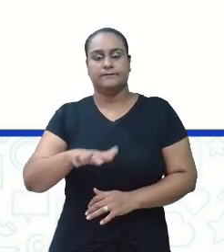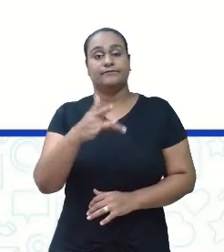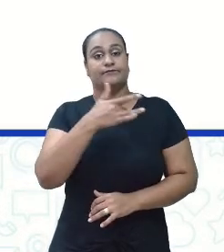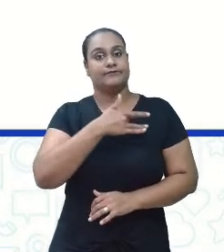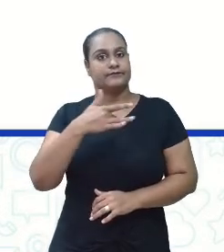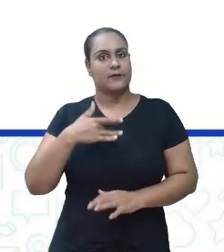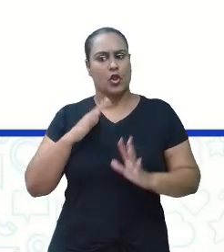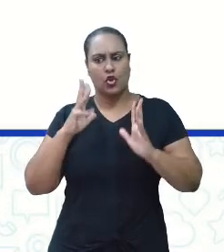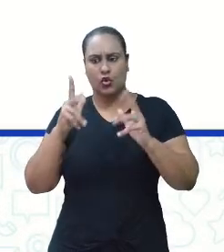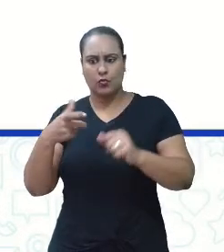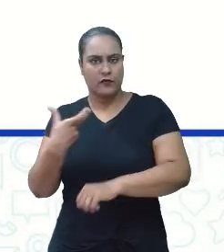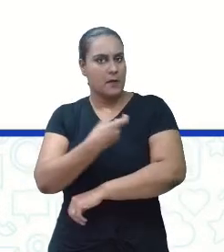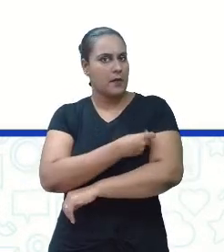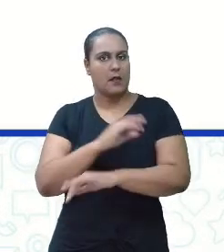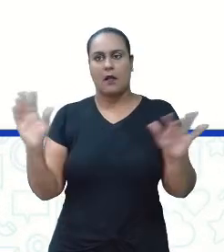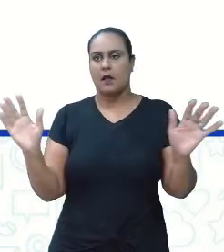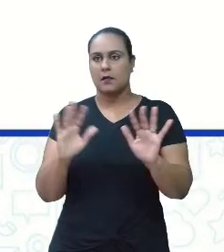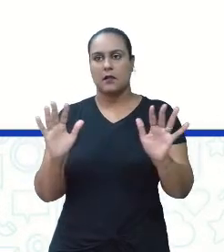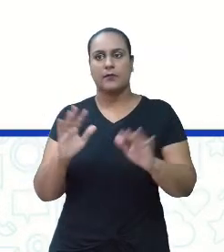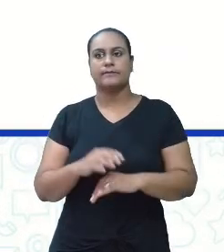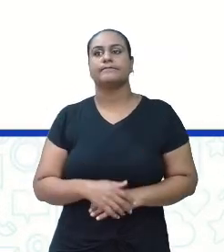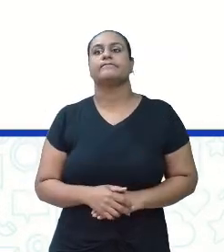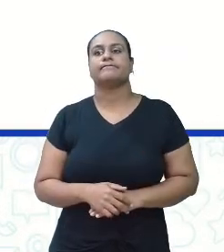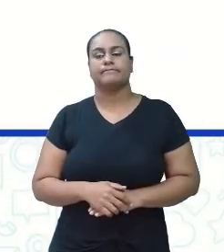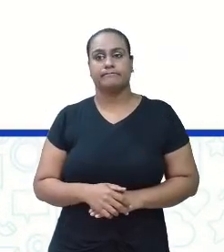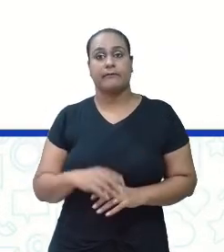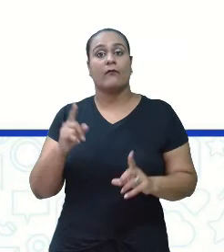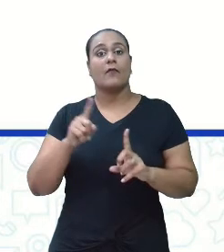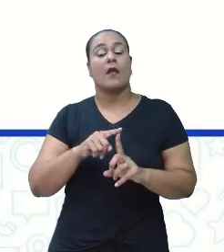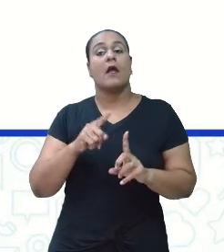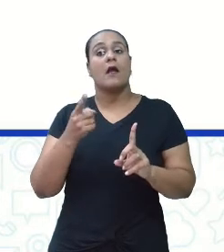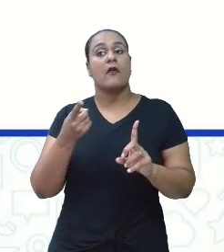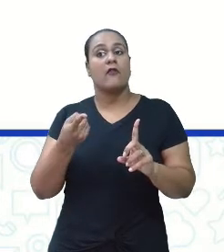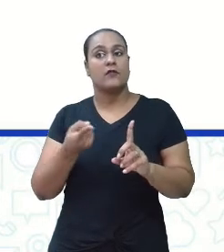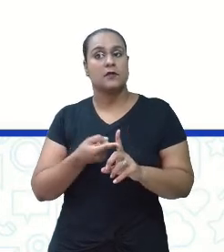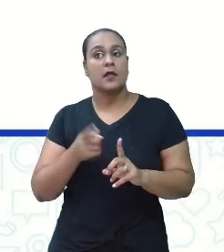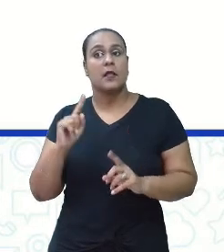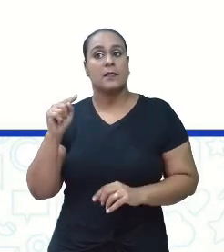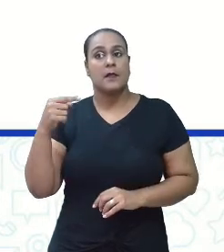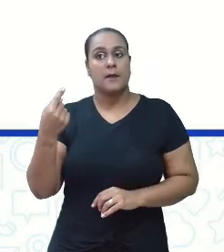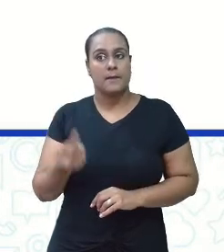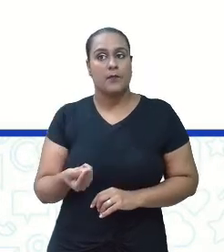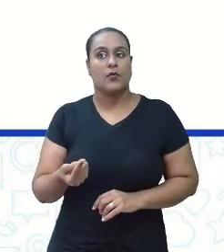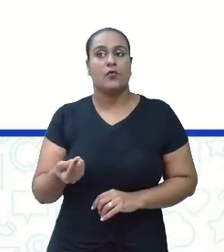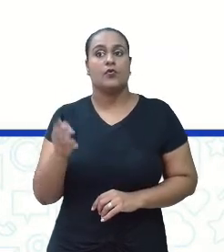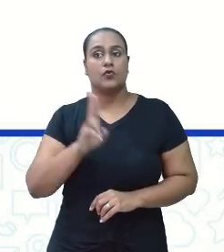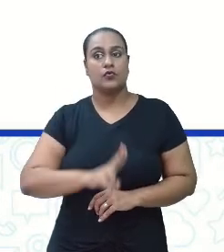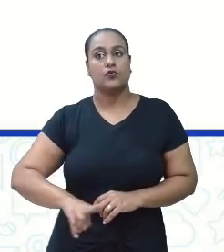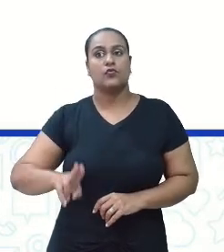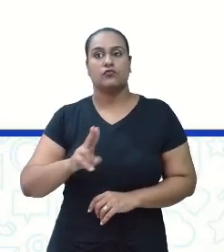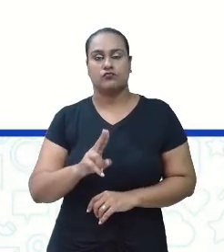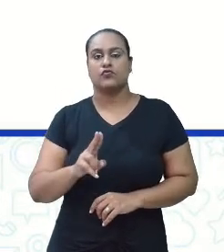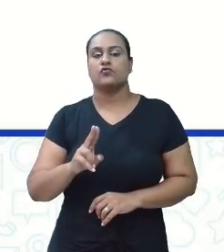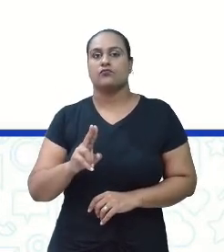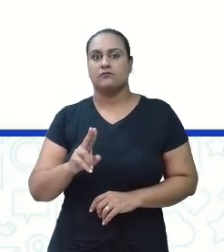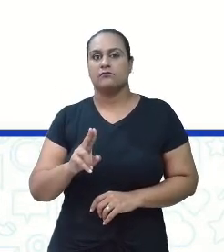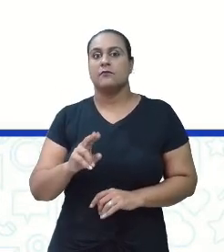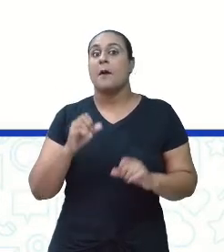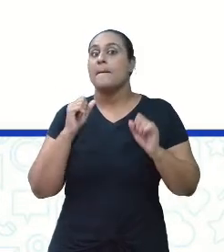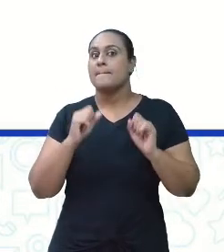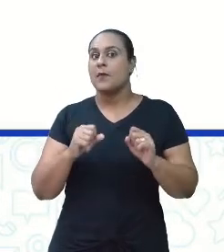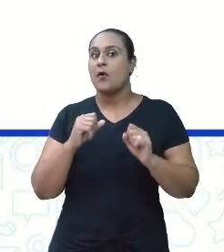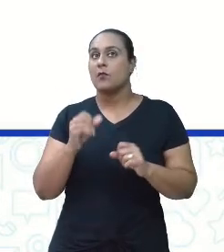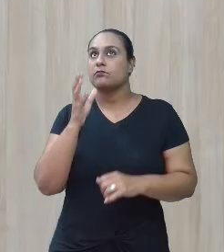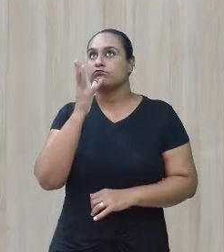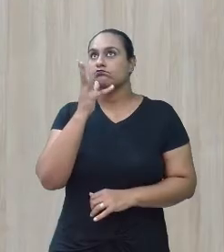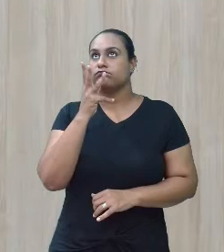vai aplicar essa injeção. E o retorno da fertilidade, após o encerramento do uso, ele pode demorar até 1 ano.